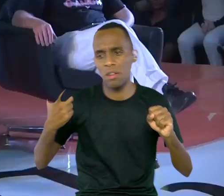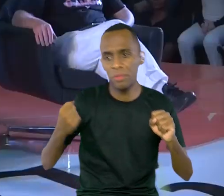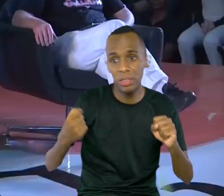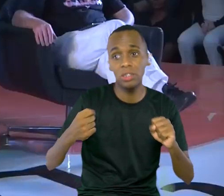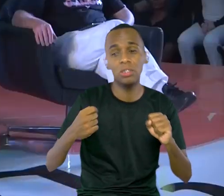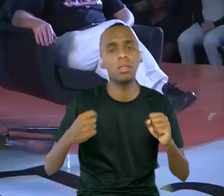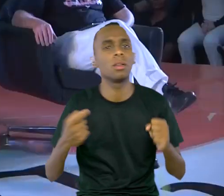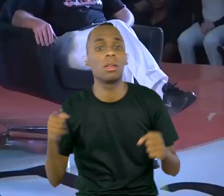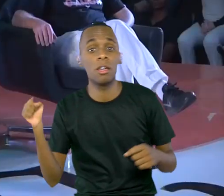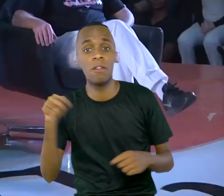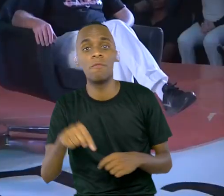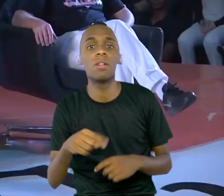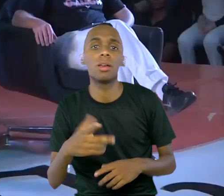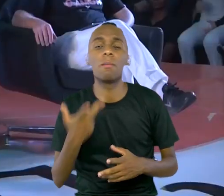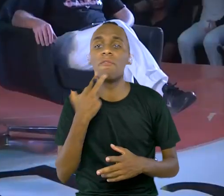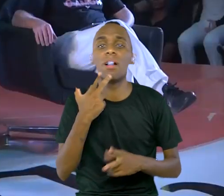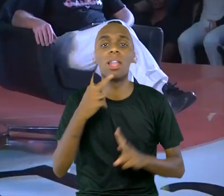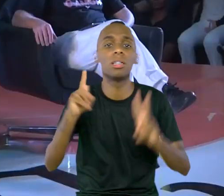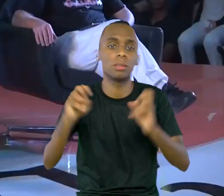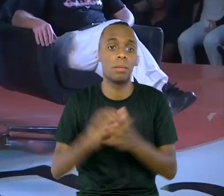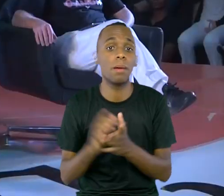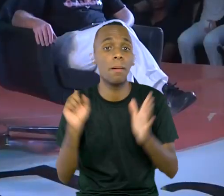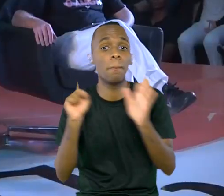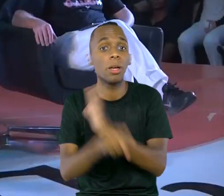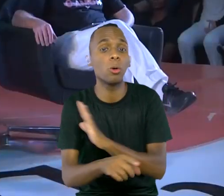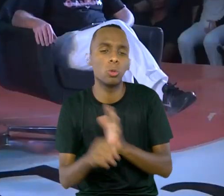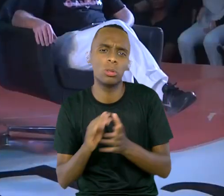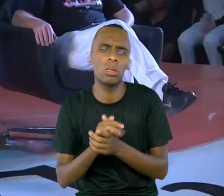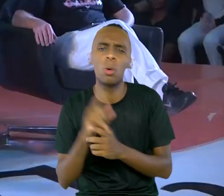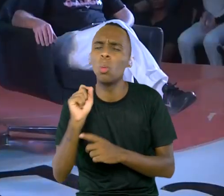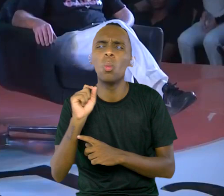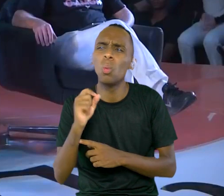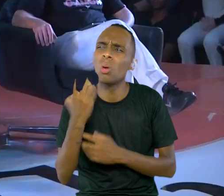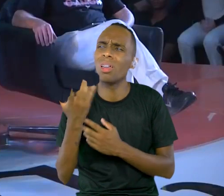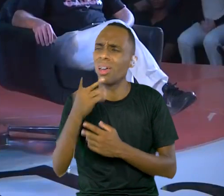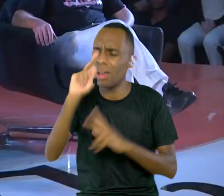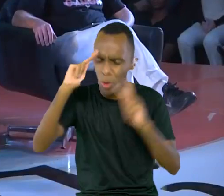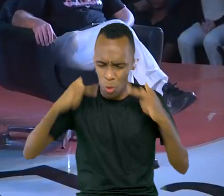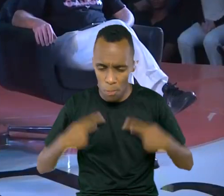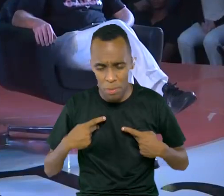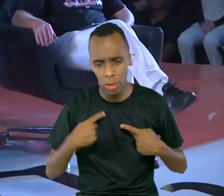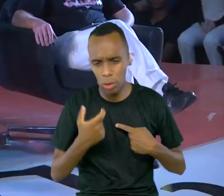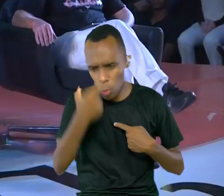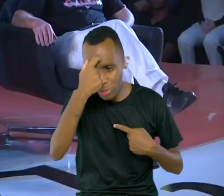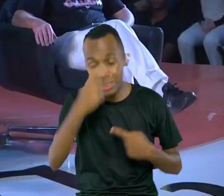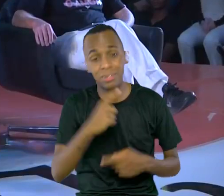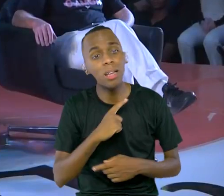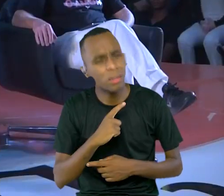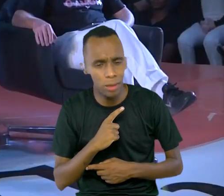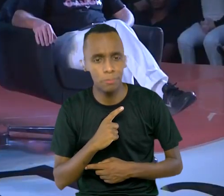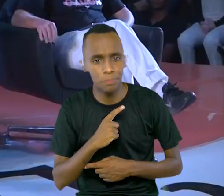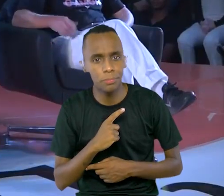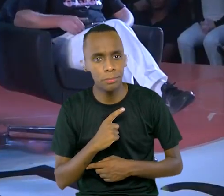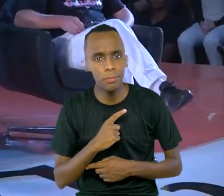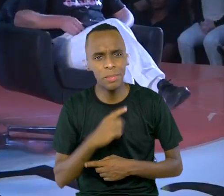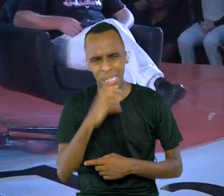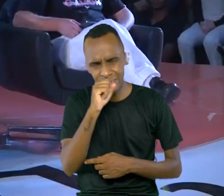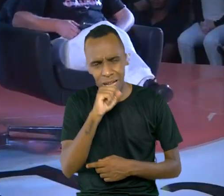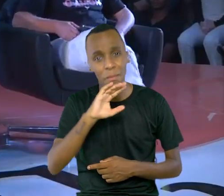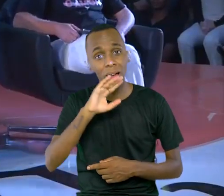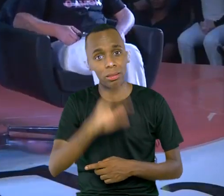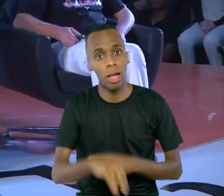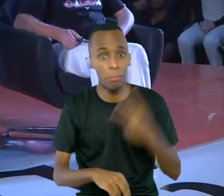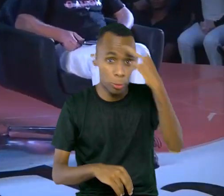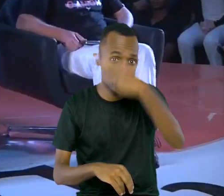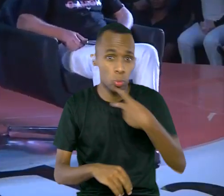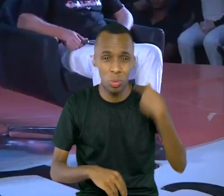18, 20 anos de idade, que vinha ali para ouvir falar disso. Pergunta, o que levaria um ser humano em sã consciência a,